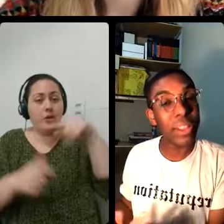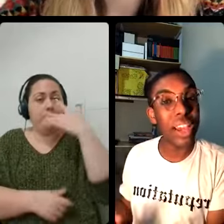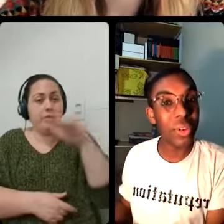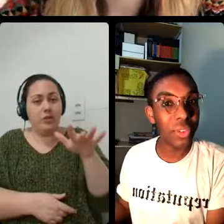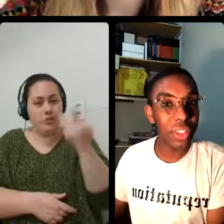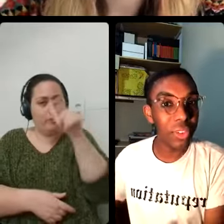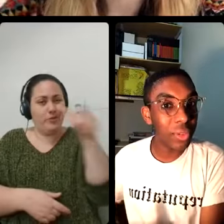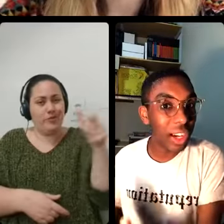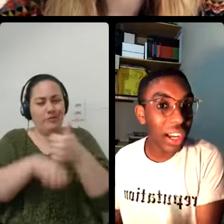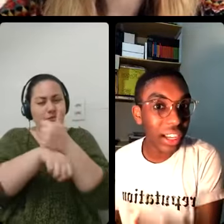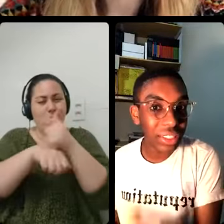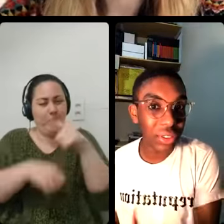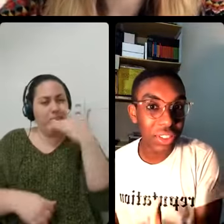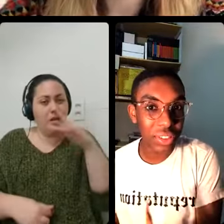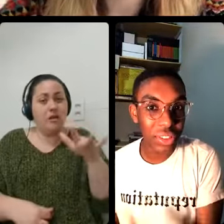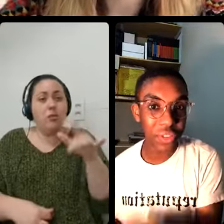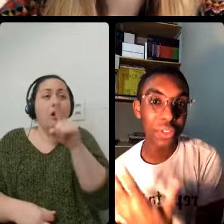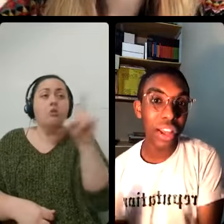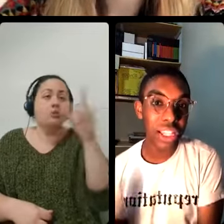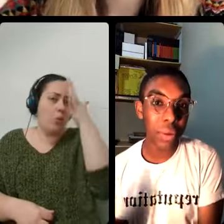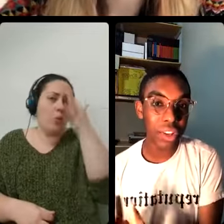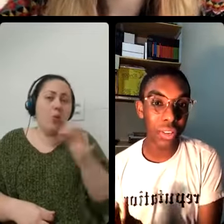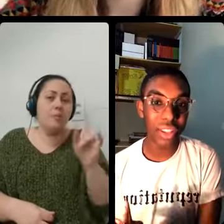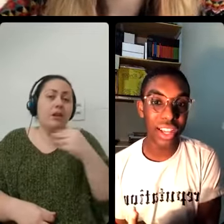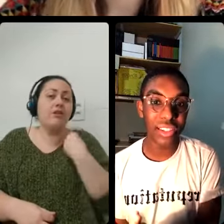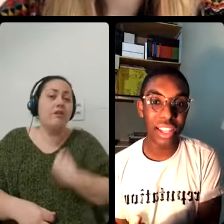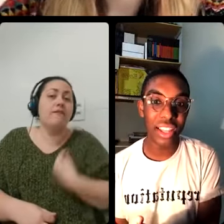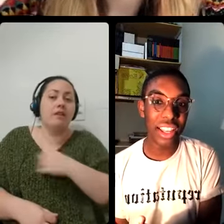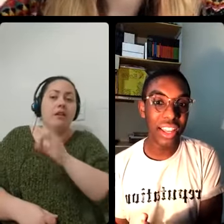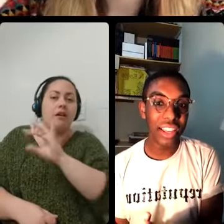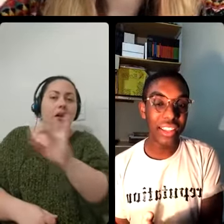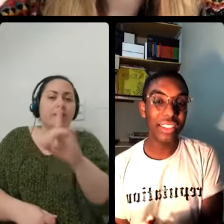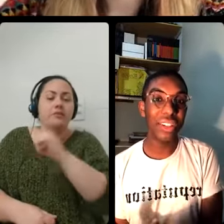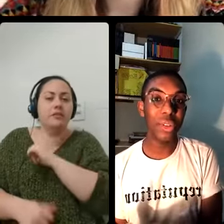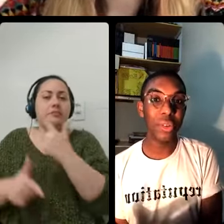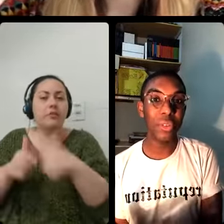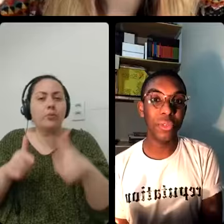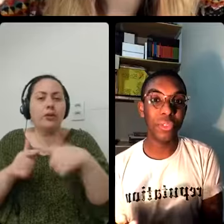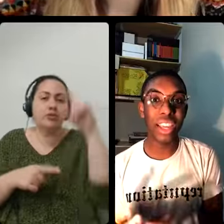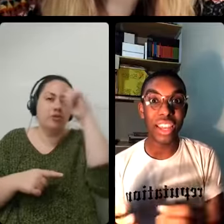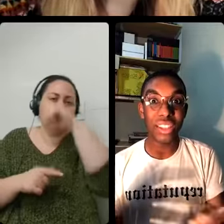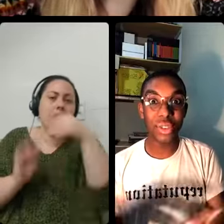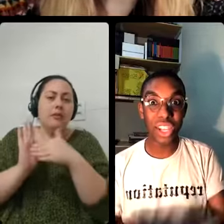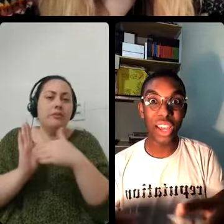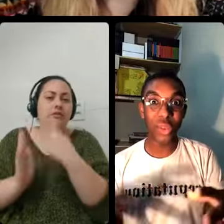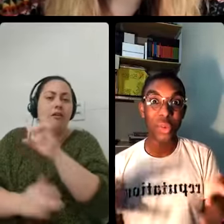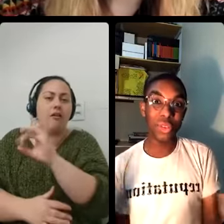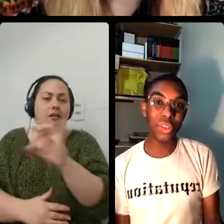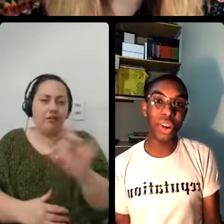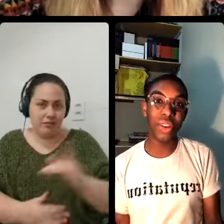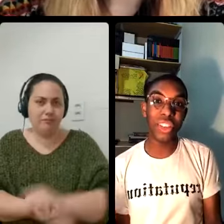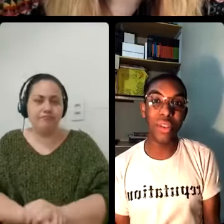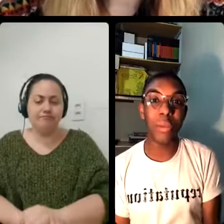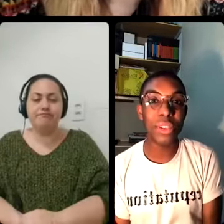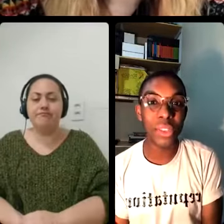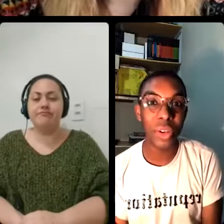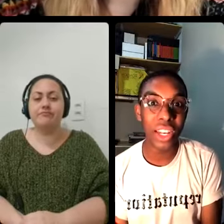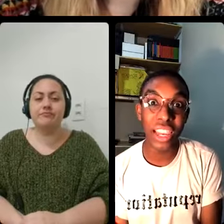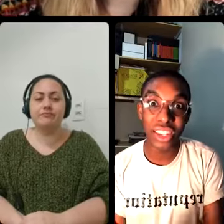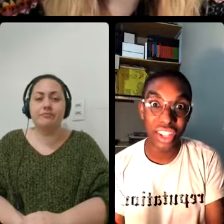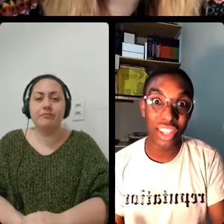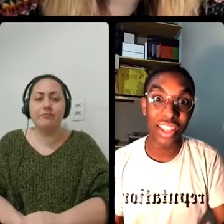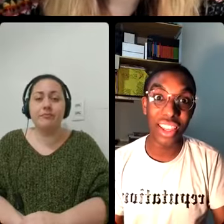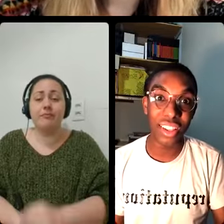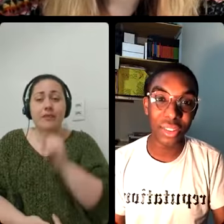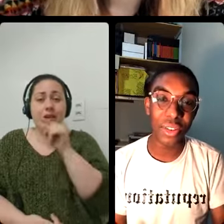que eles passaram e as suas dificuldades, particularidades, né? Então, tu chegar no consultório e ter uma pessoa